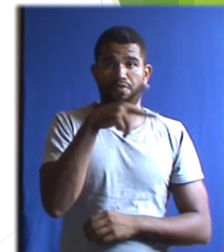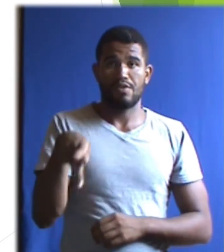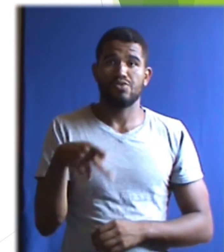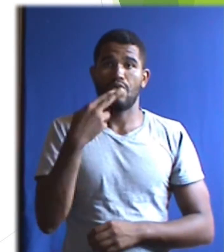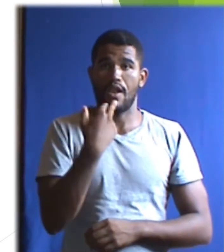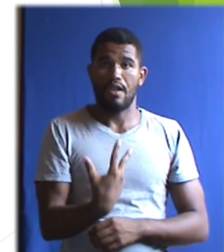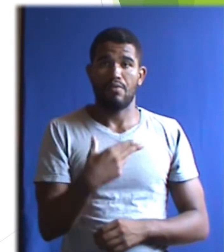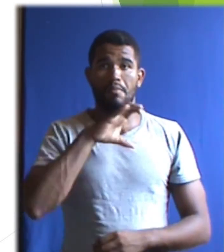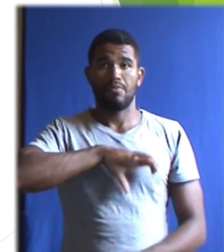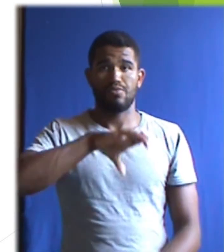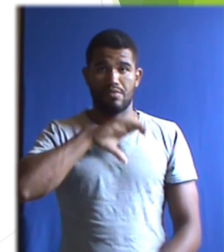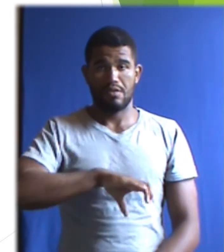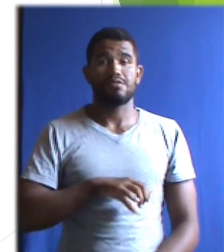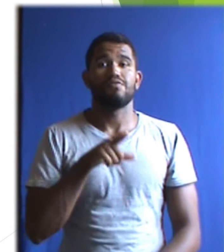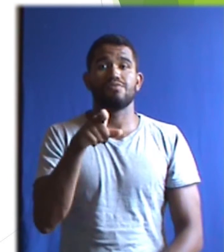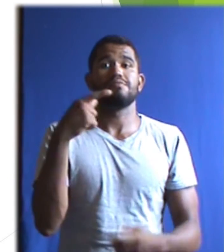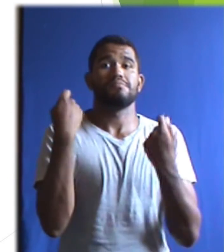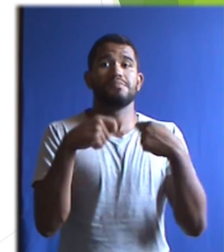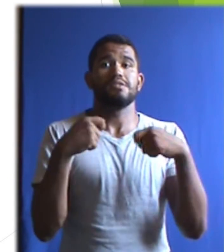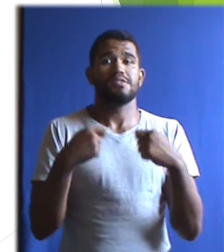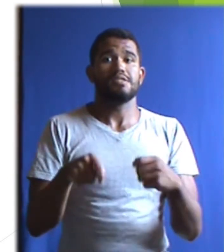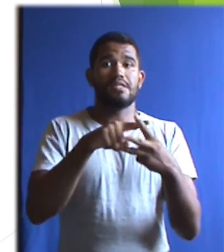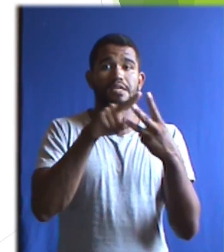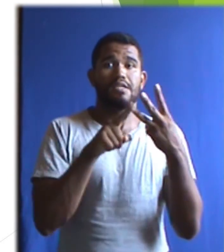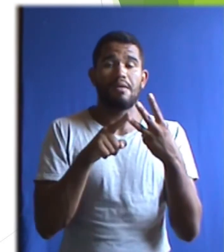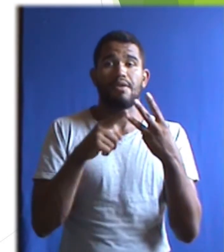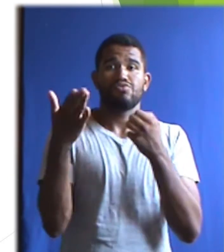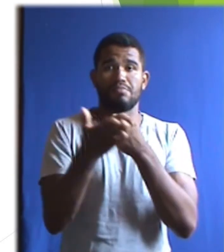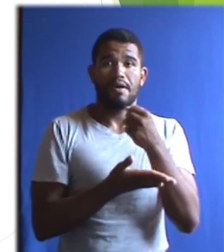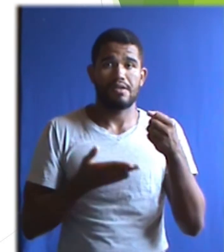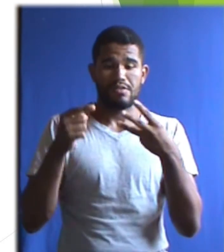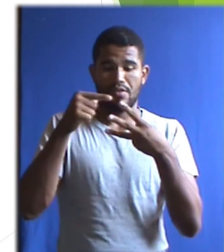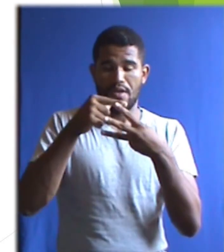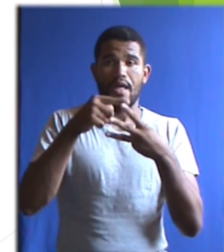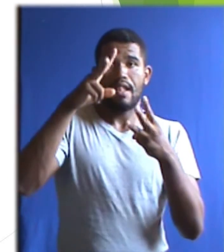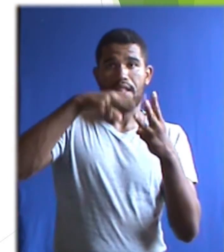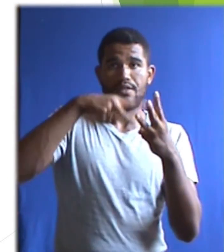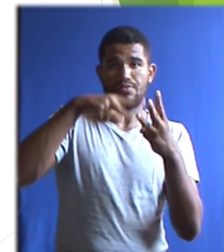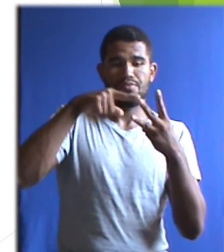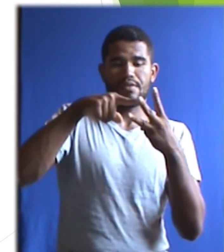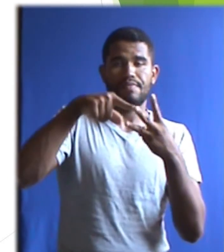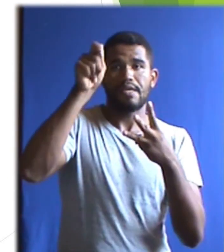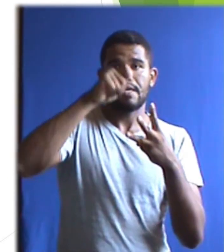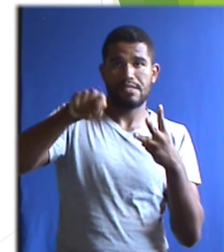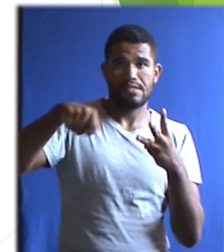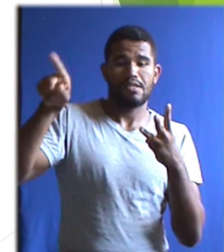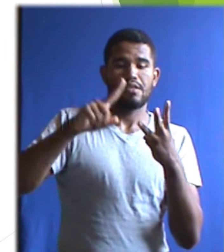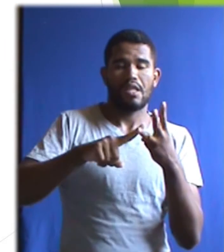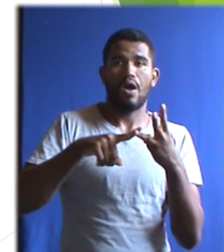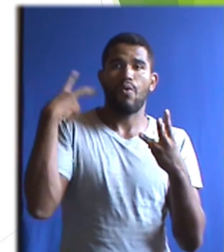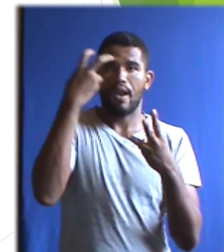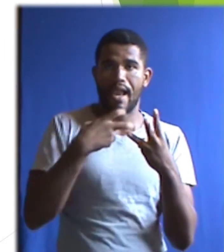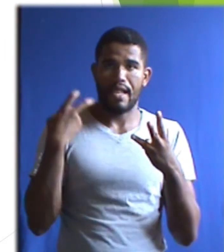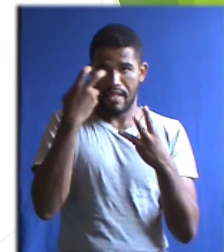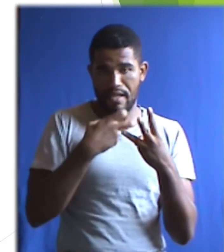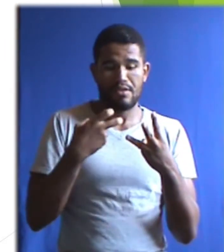de língua portuguesa, você vai se debruçar em 3 elementos básicos, que é a leitura, a escrita e